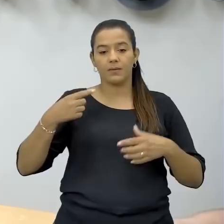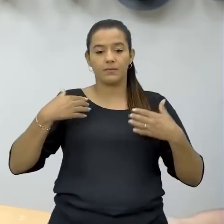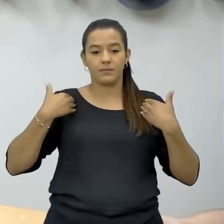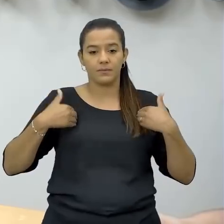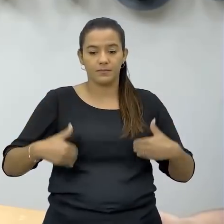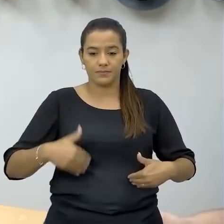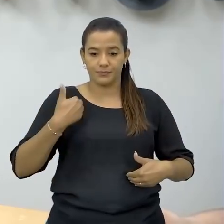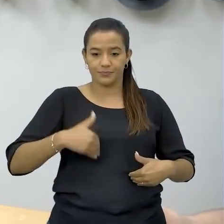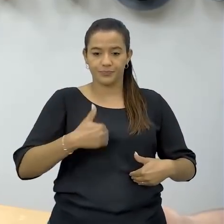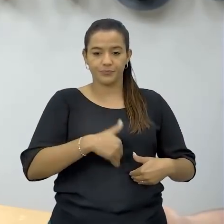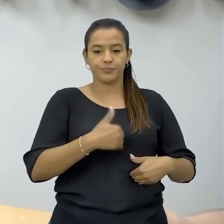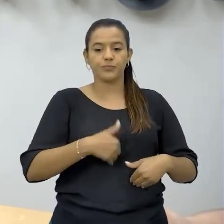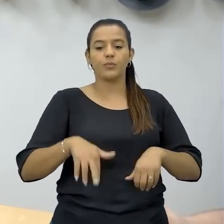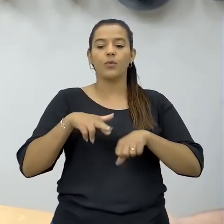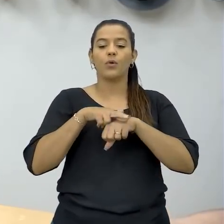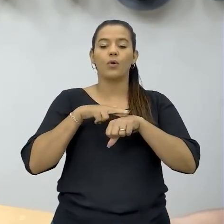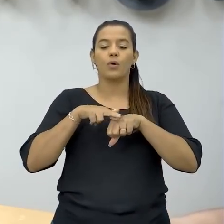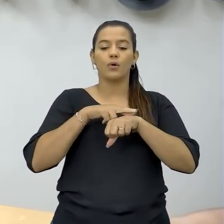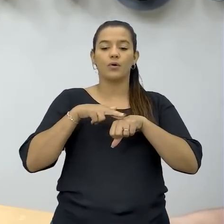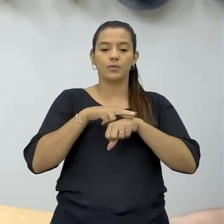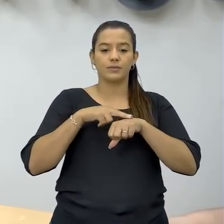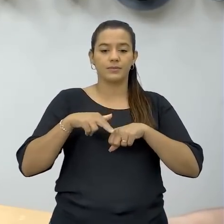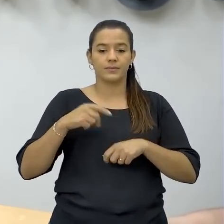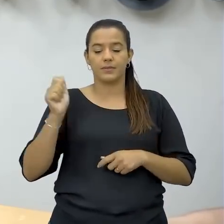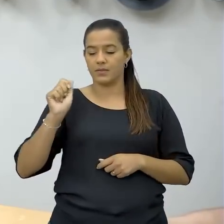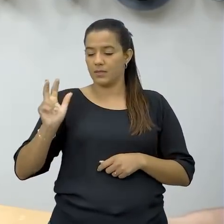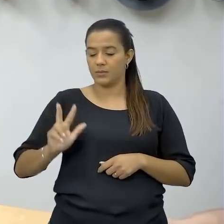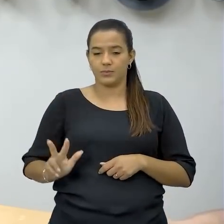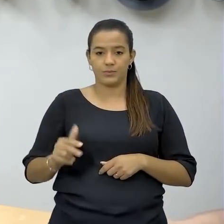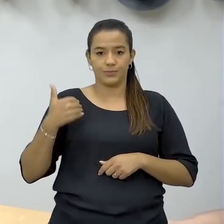rosa com listas vermelhas e azuis.